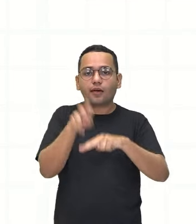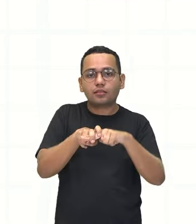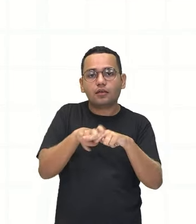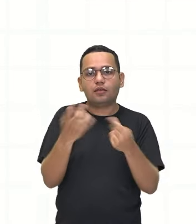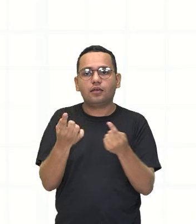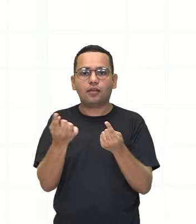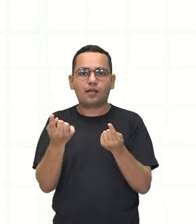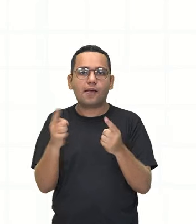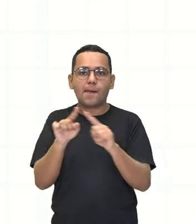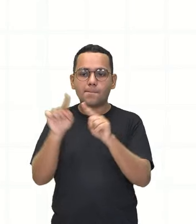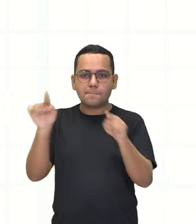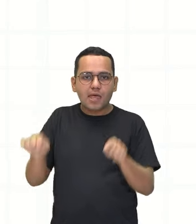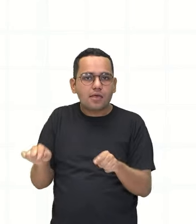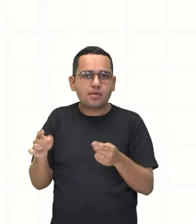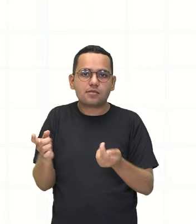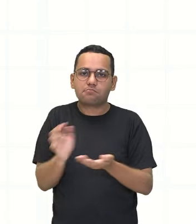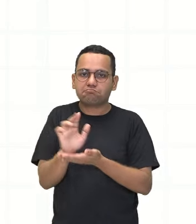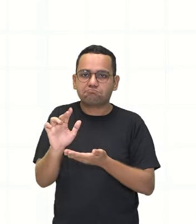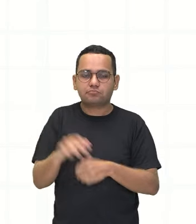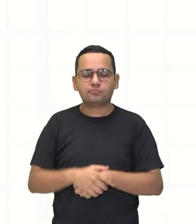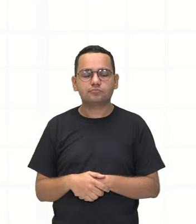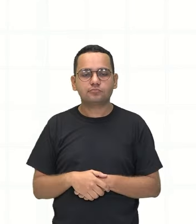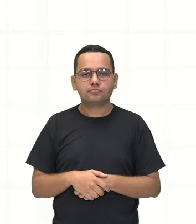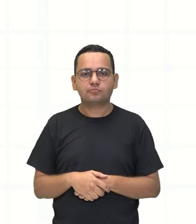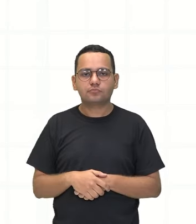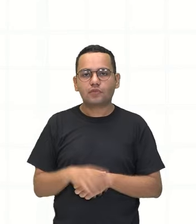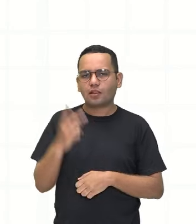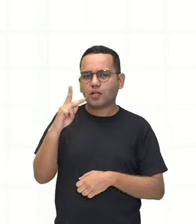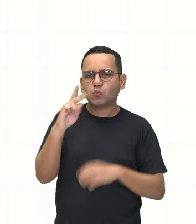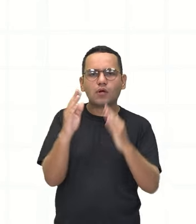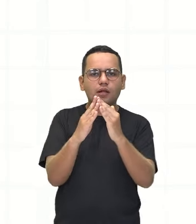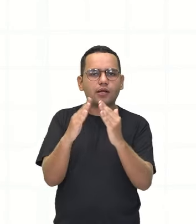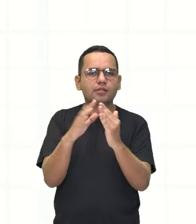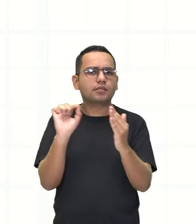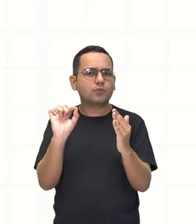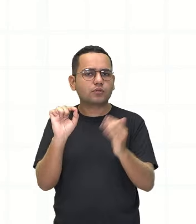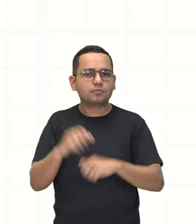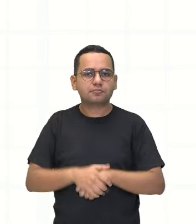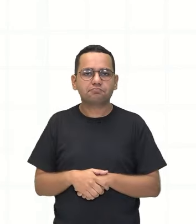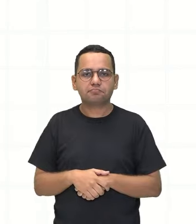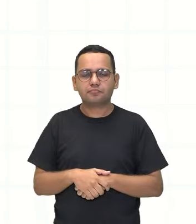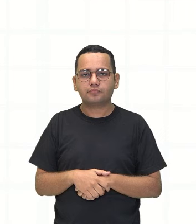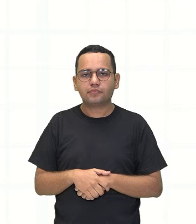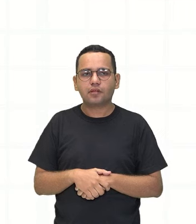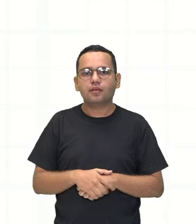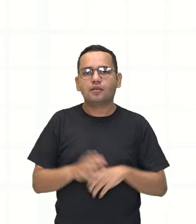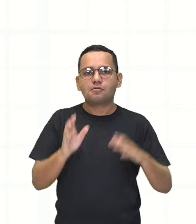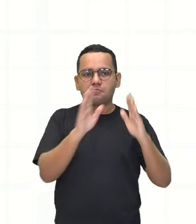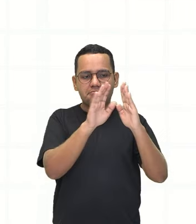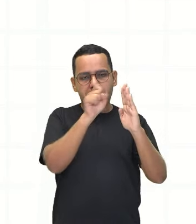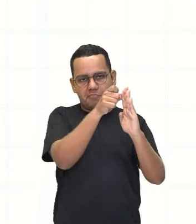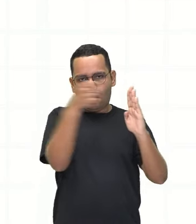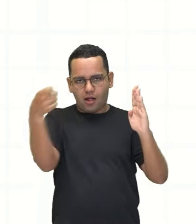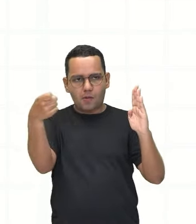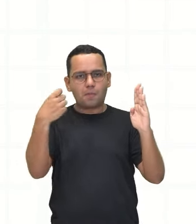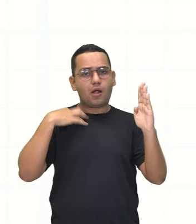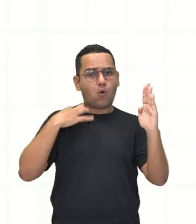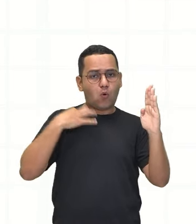mesa, aí na casa, na sua casa, você vai ter armário, né? Você vai